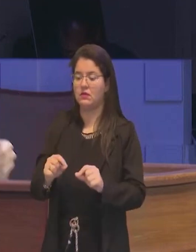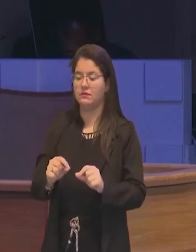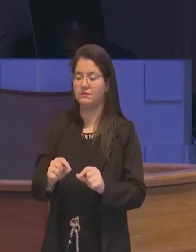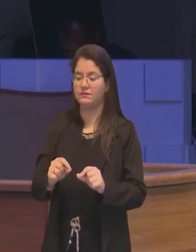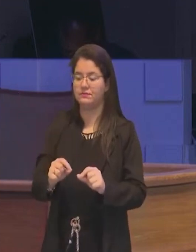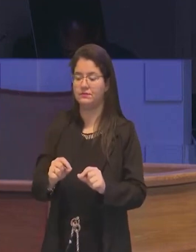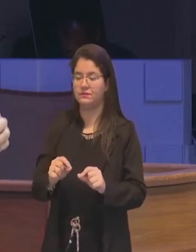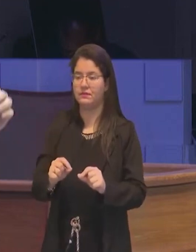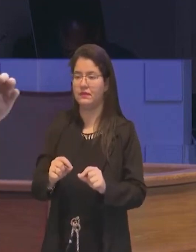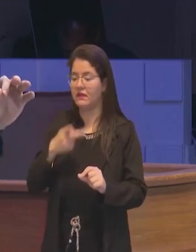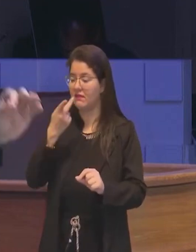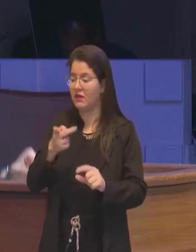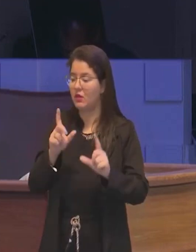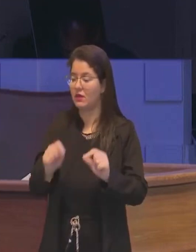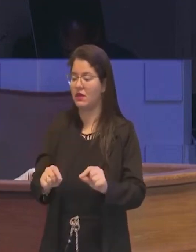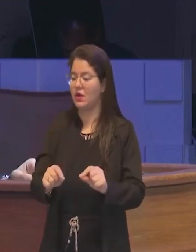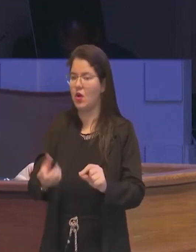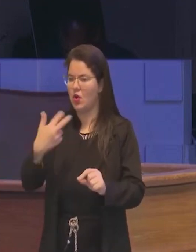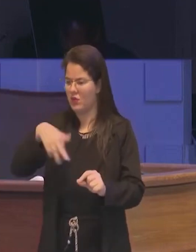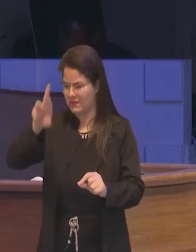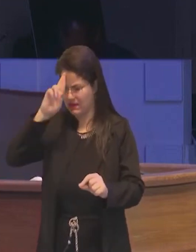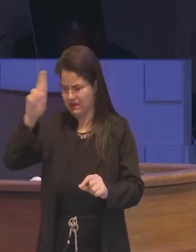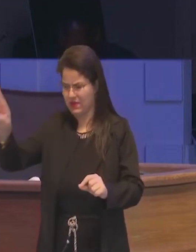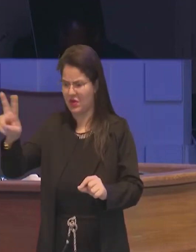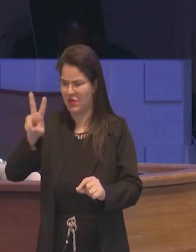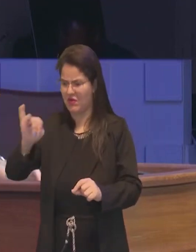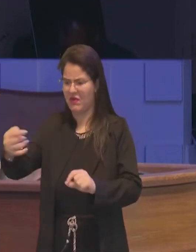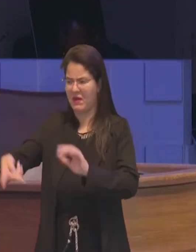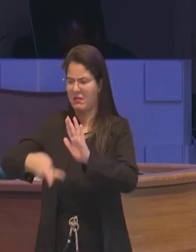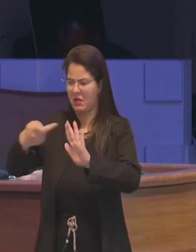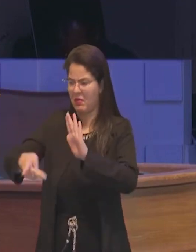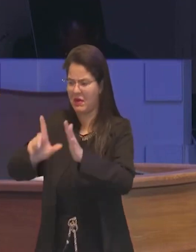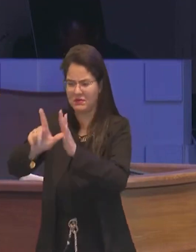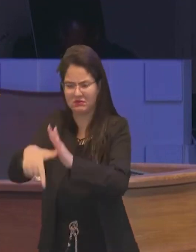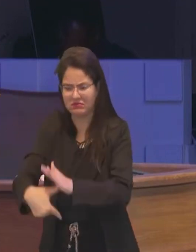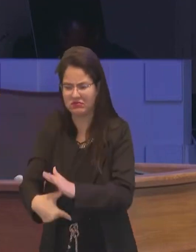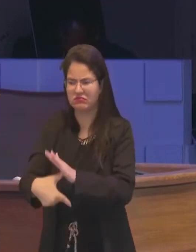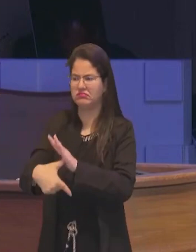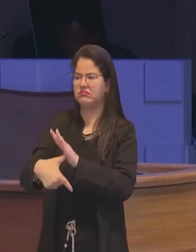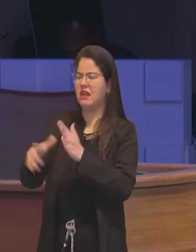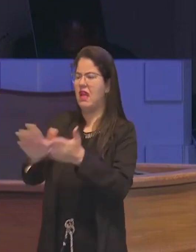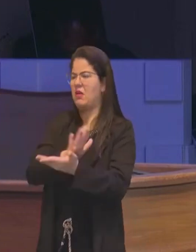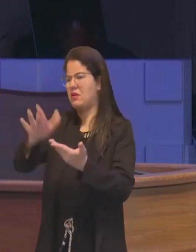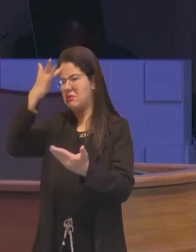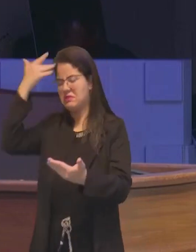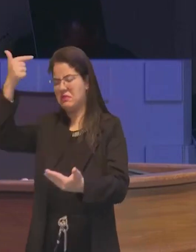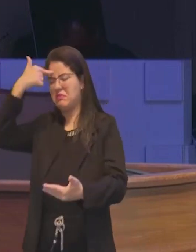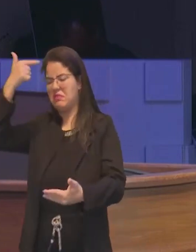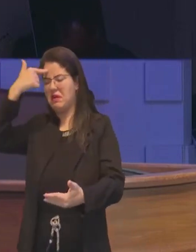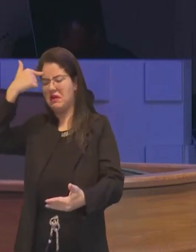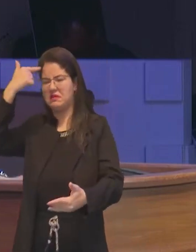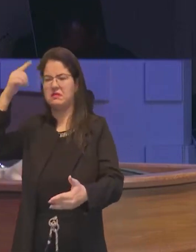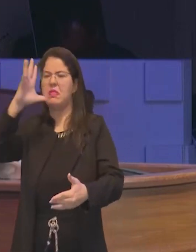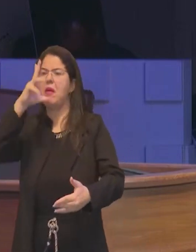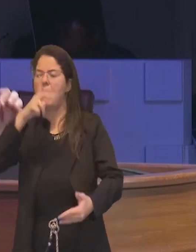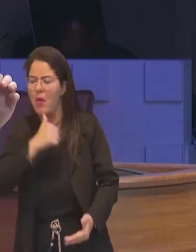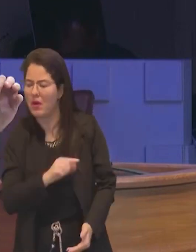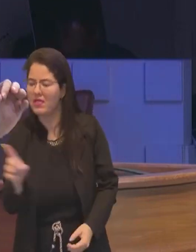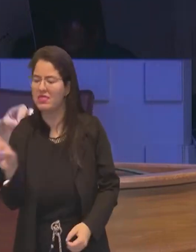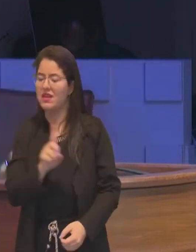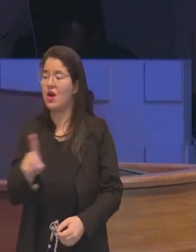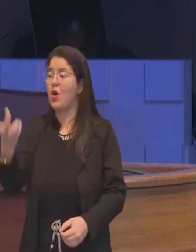diz: o Senhor não retarda a sua promessa, ainda que alguns a julguem demorada. Pelo contrário,